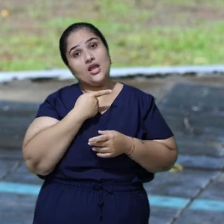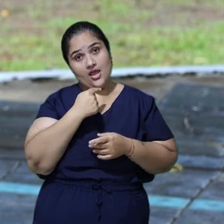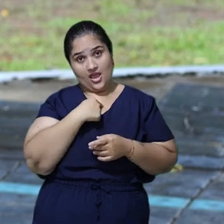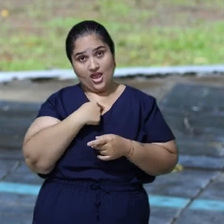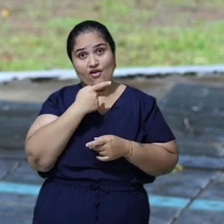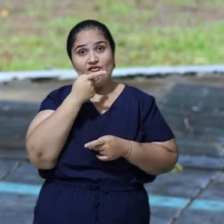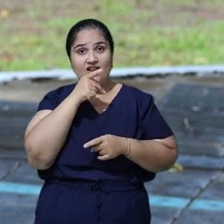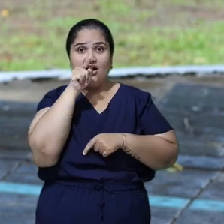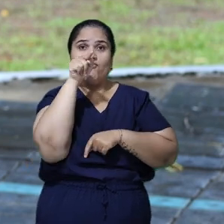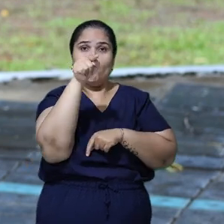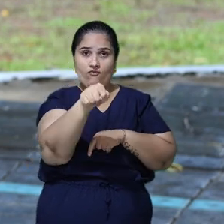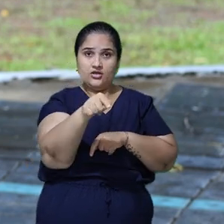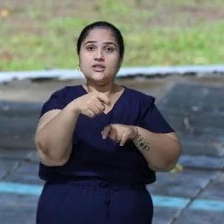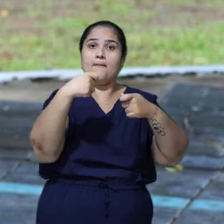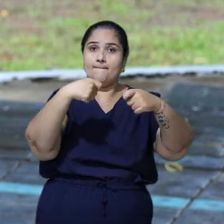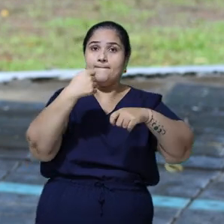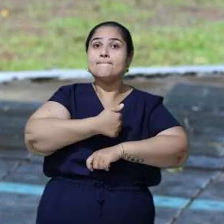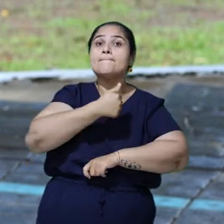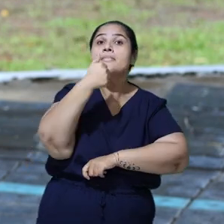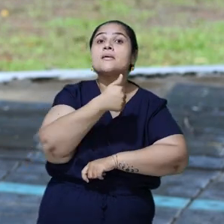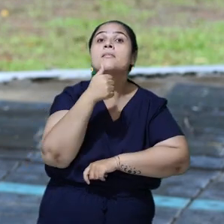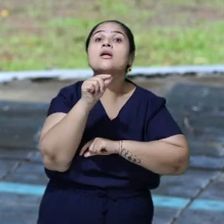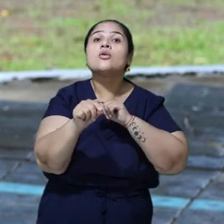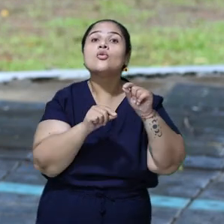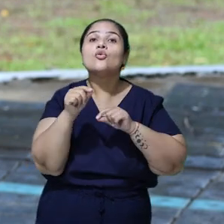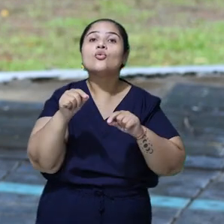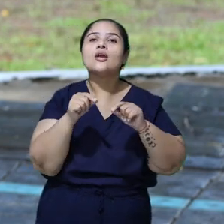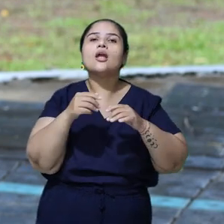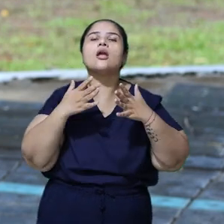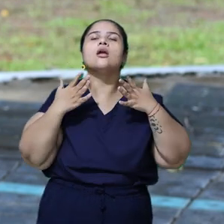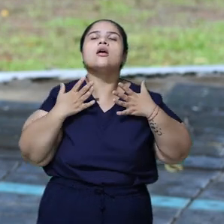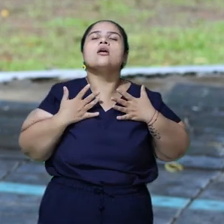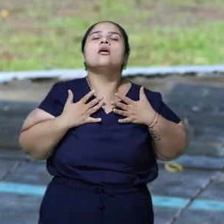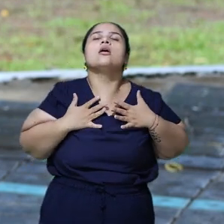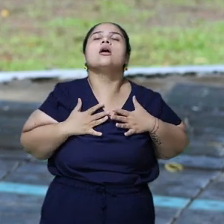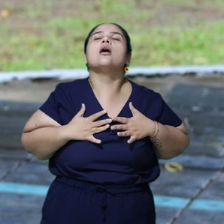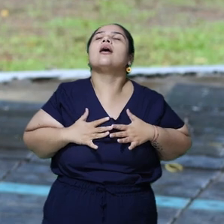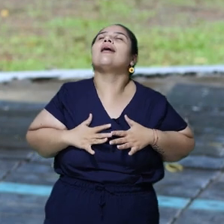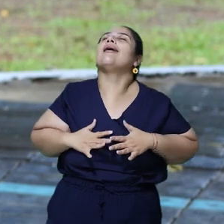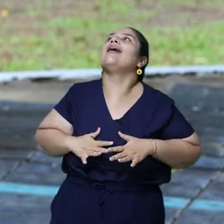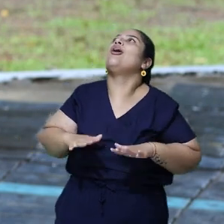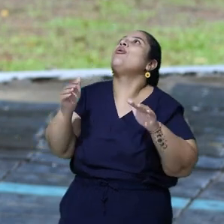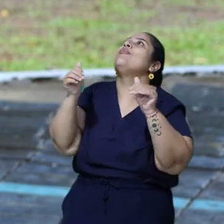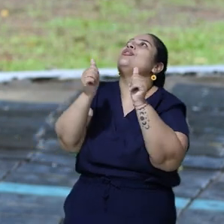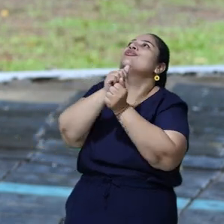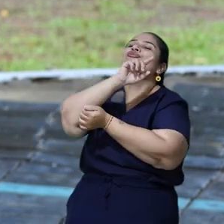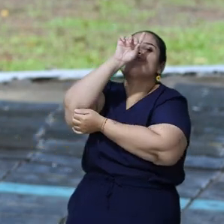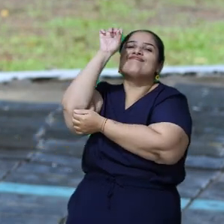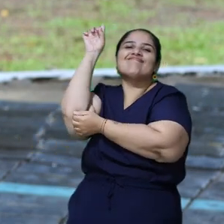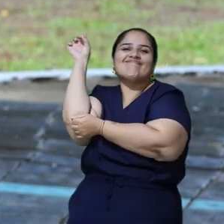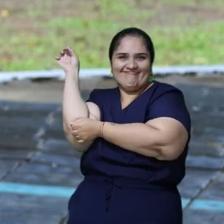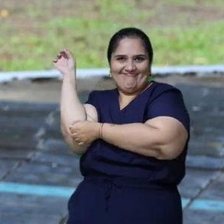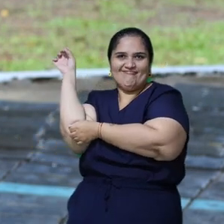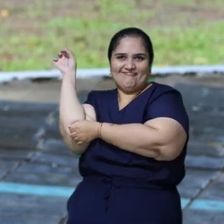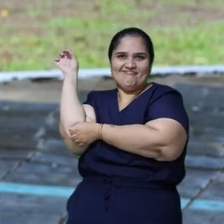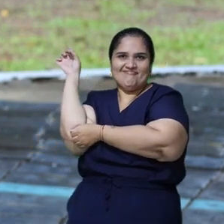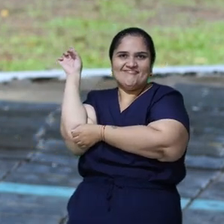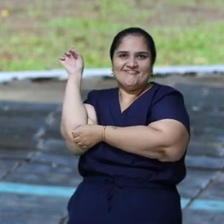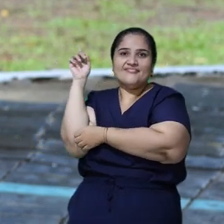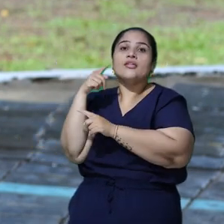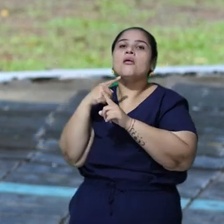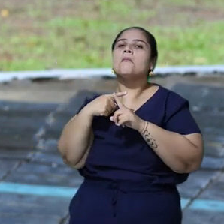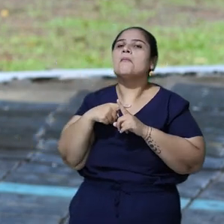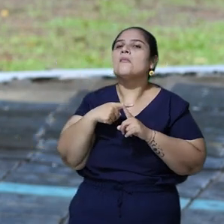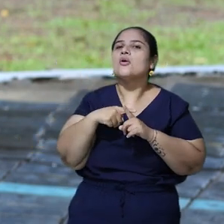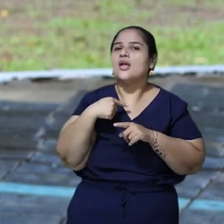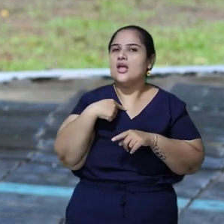que, primeiramente, antes de qualquer coisa, descansar em Deus. Essa é a palavra, porque quando eu